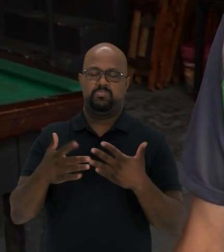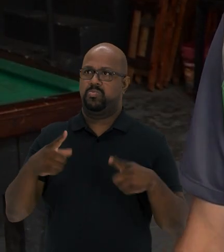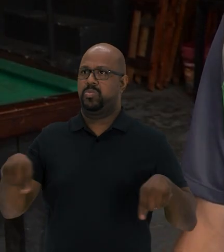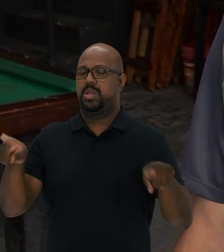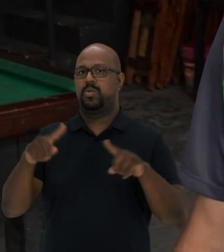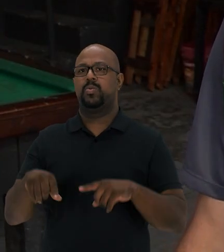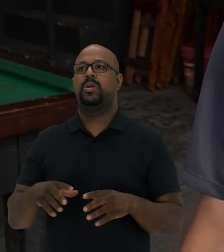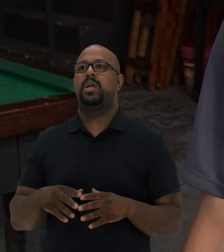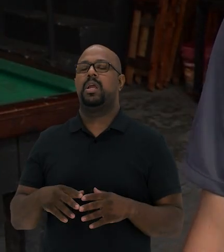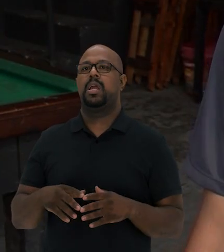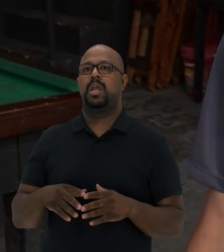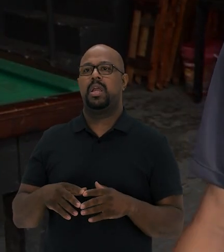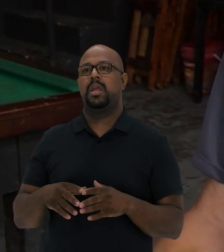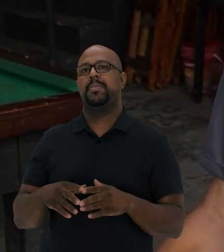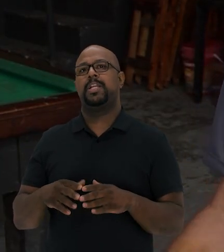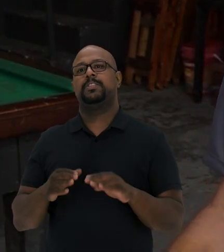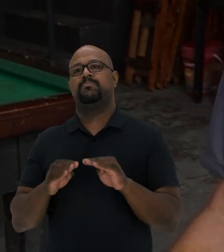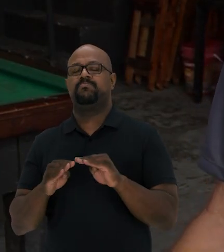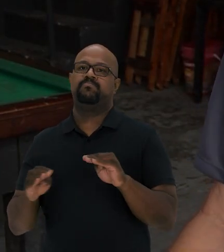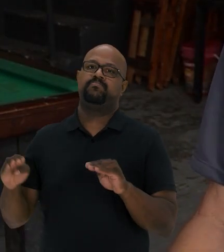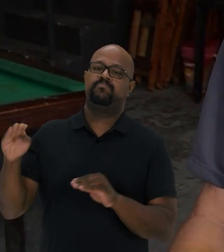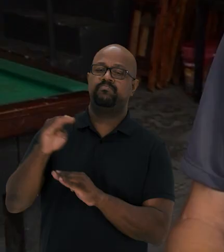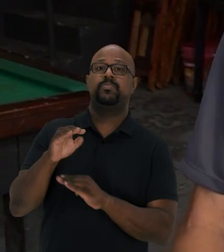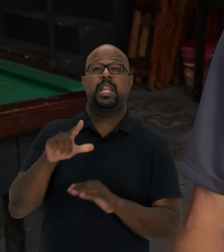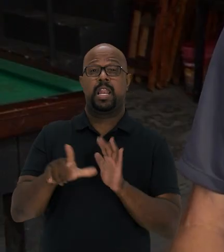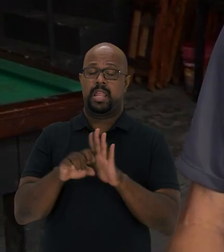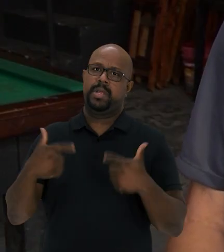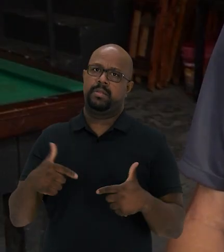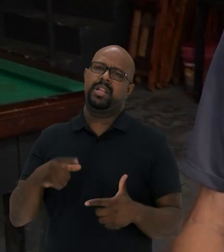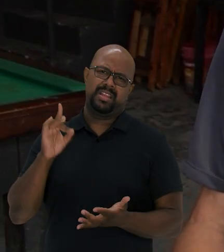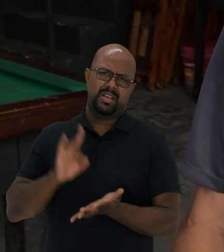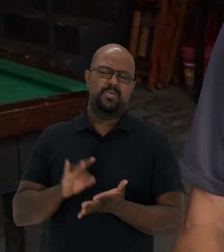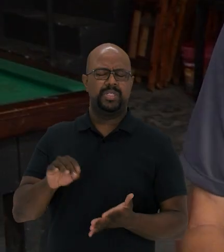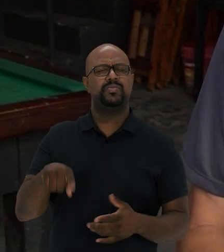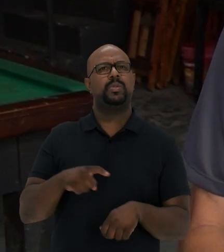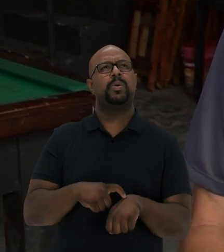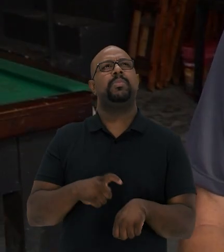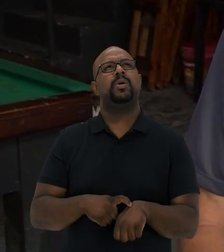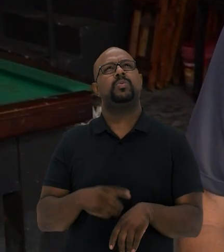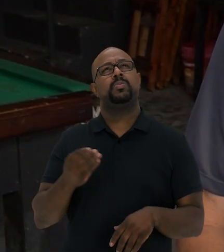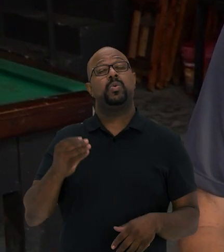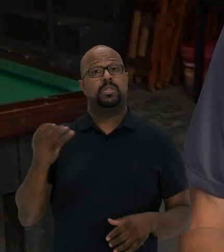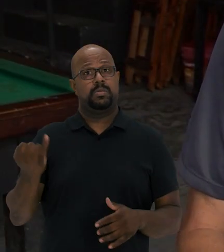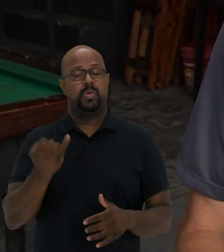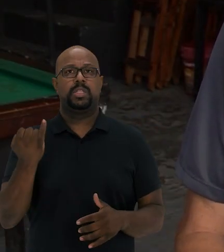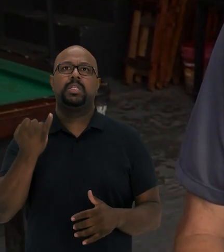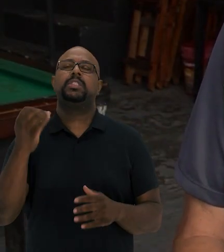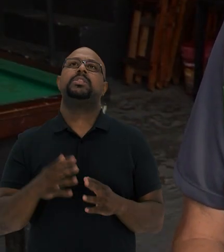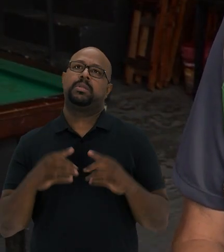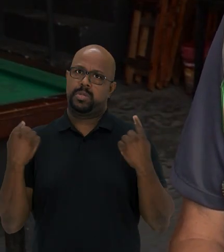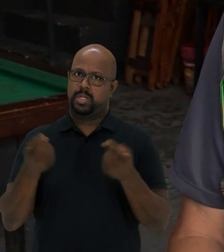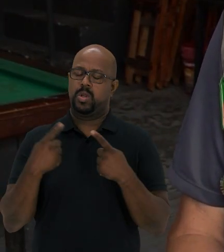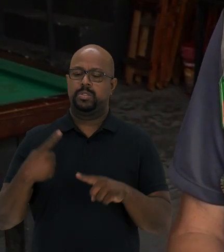quer que fosse, né, sobrepor essa lei para trabalhar. E realmente, assim, foi num momento muito